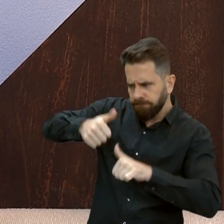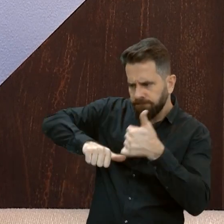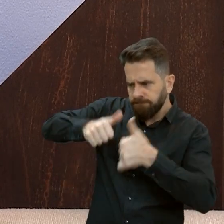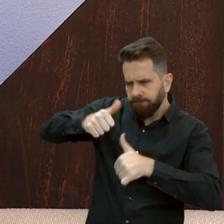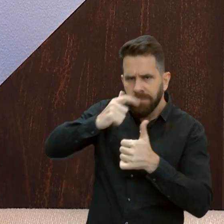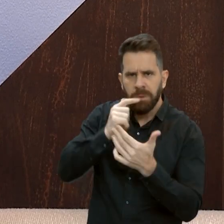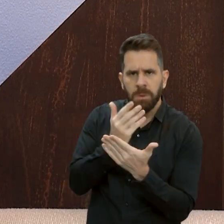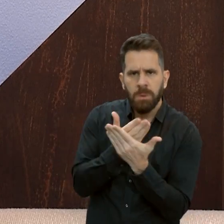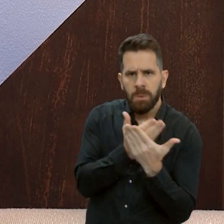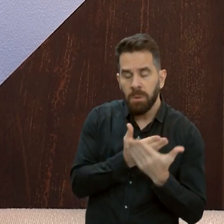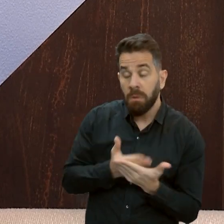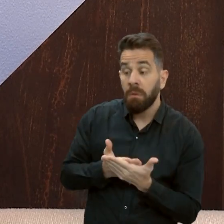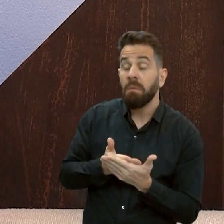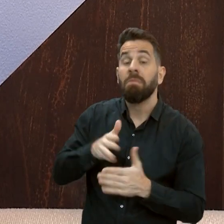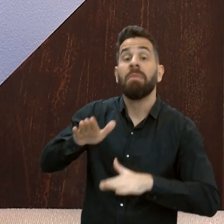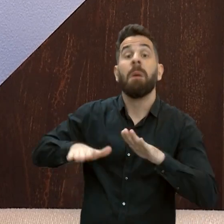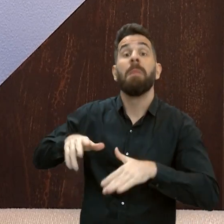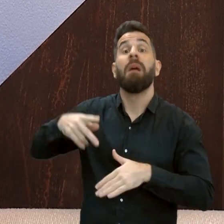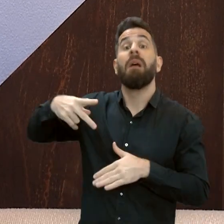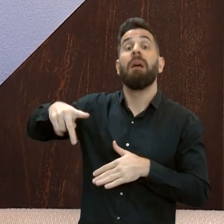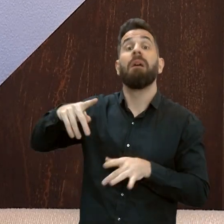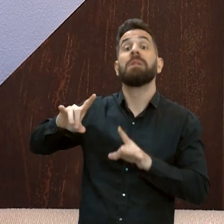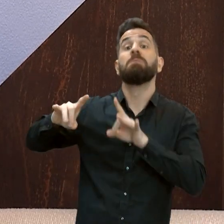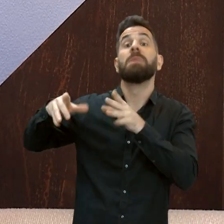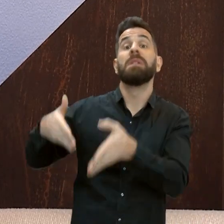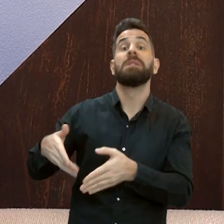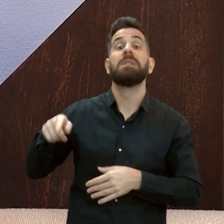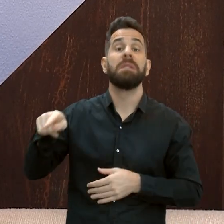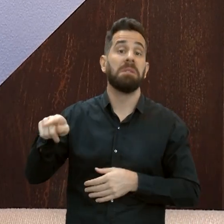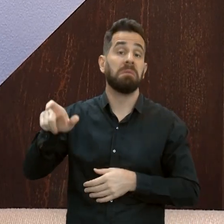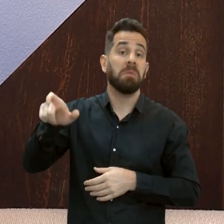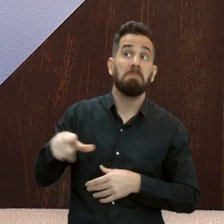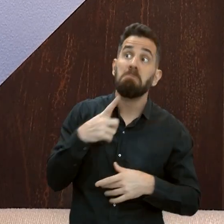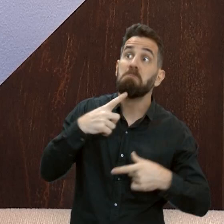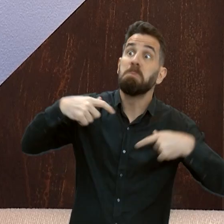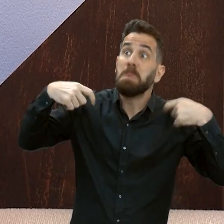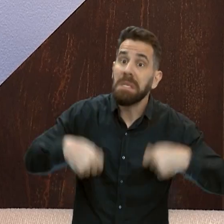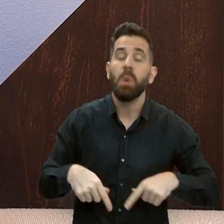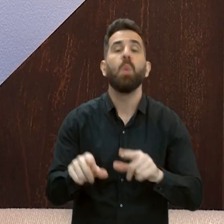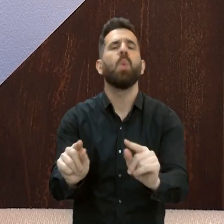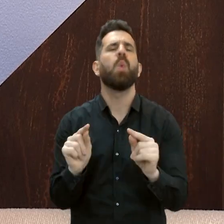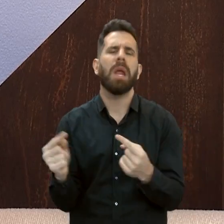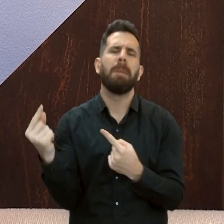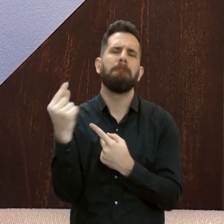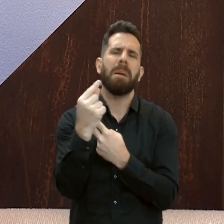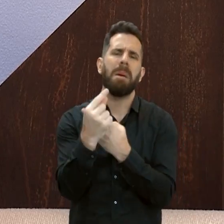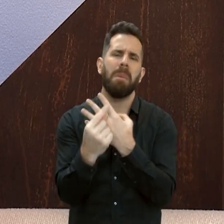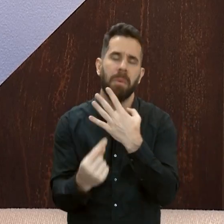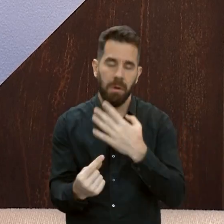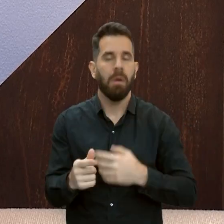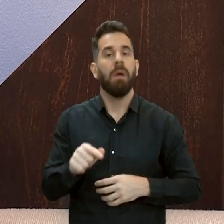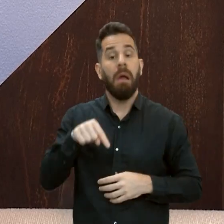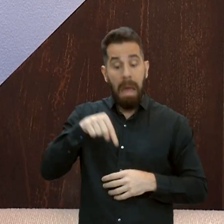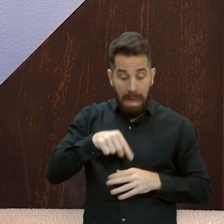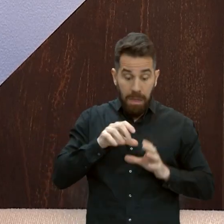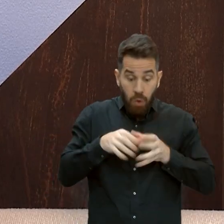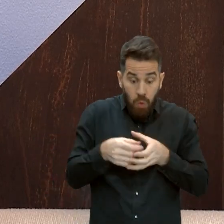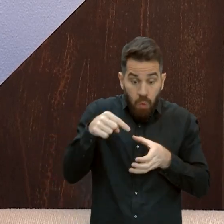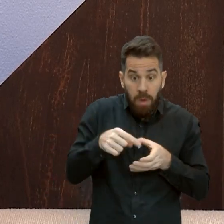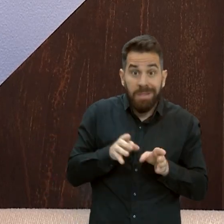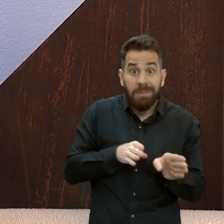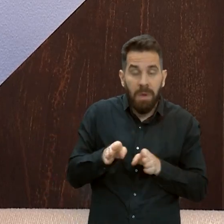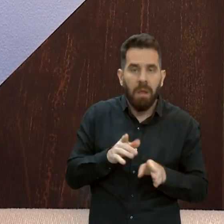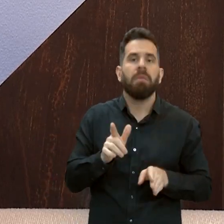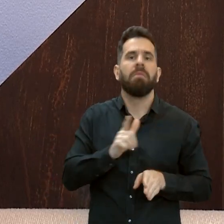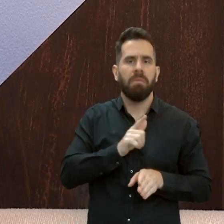estudante, o núcleo ele tem assistentes pedagógicos, né, para acompanhamento em sala. Então, é